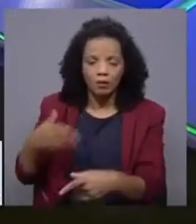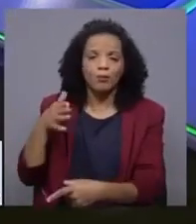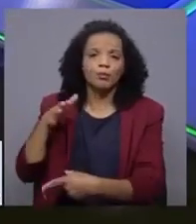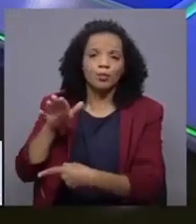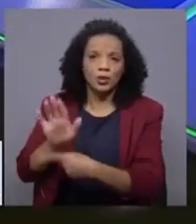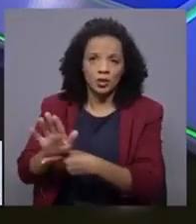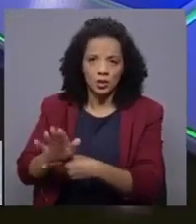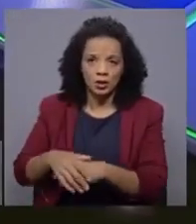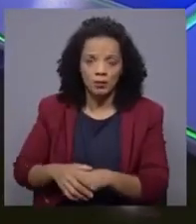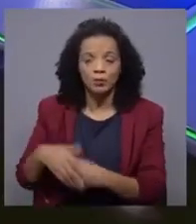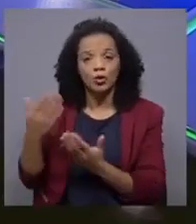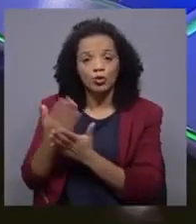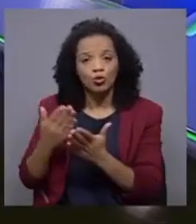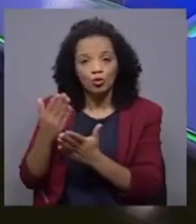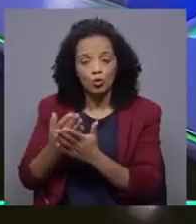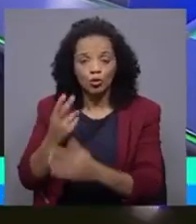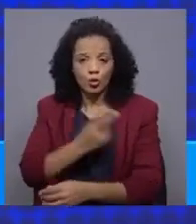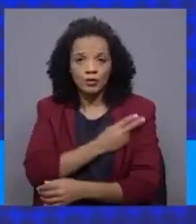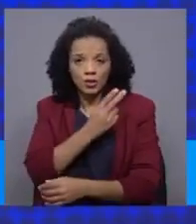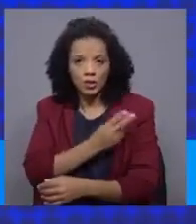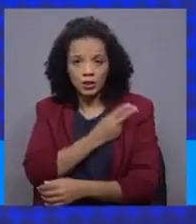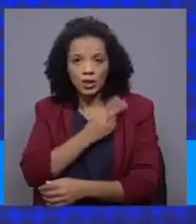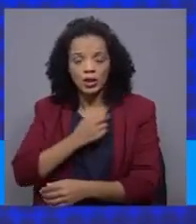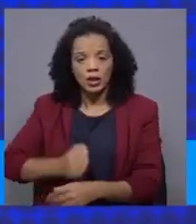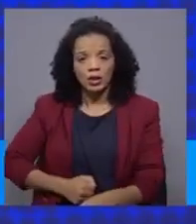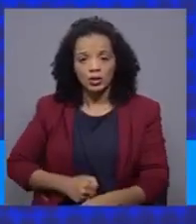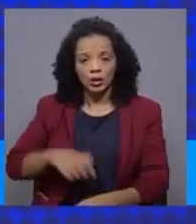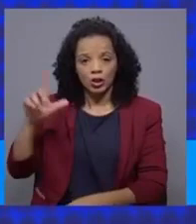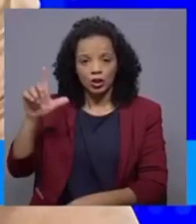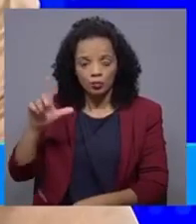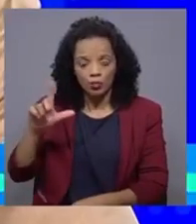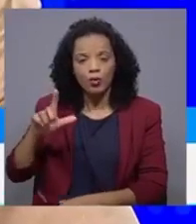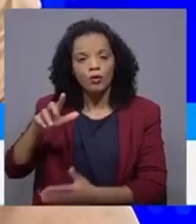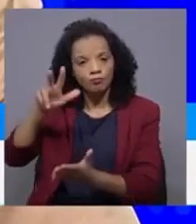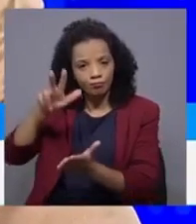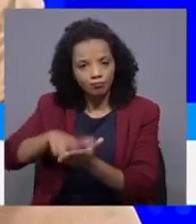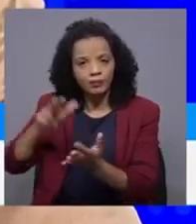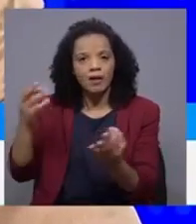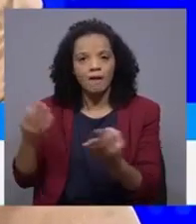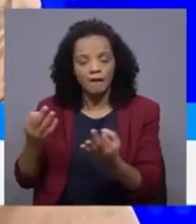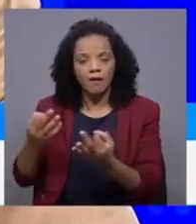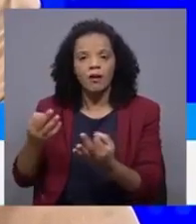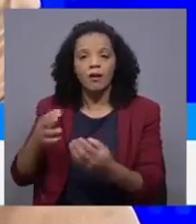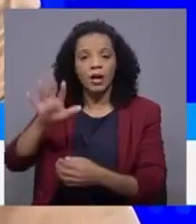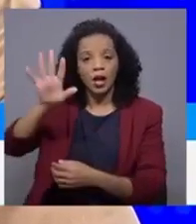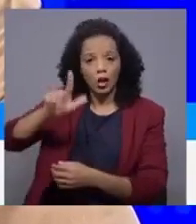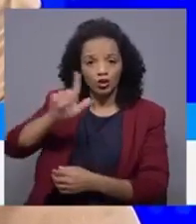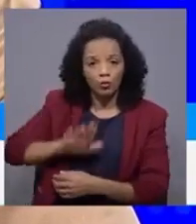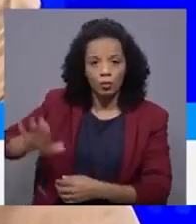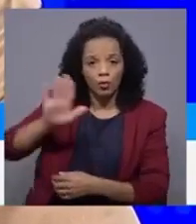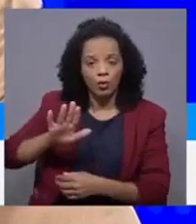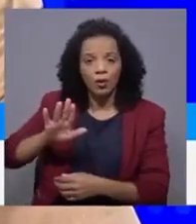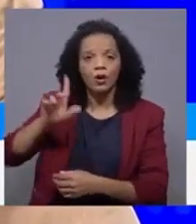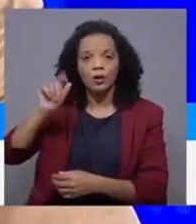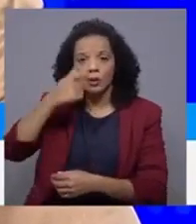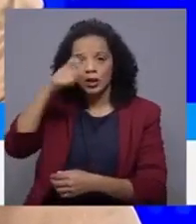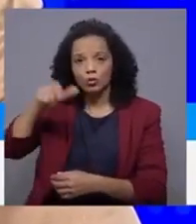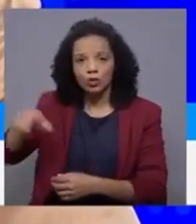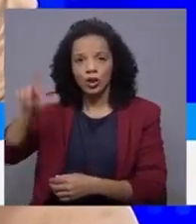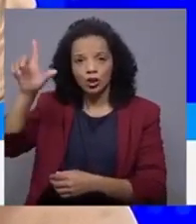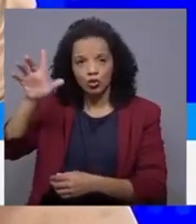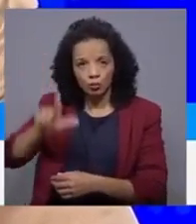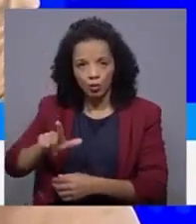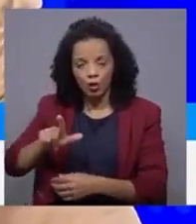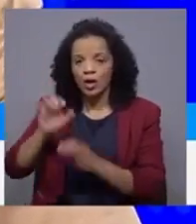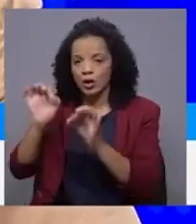para o estudo que foi feito pela Universidade Católica em Lisboa, que reconheceu que, efetivamente, não só em Lisboa, por exemplo, os lisboetas não